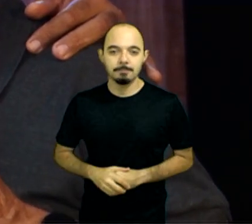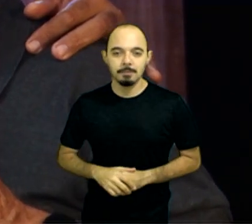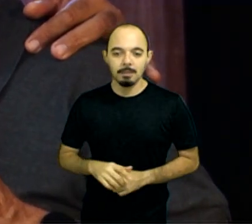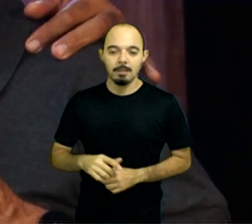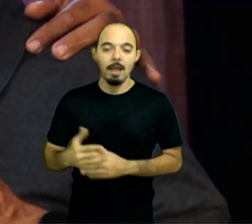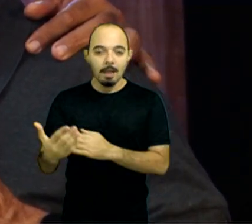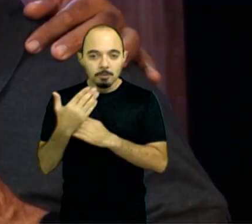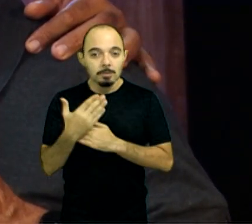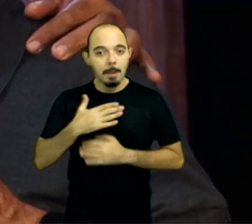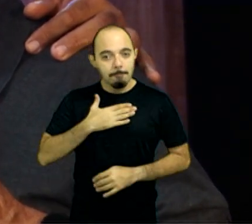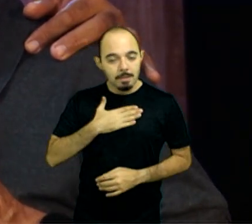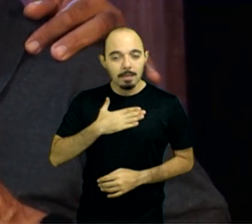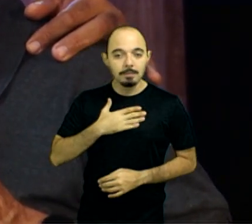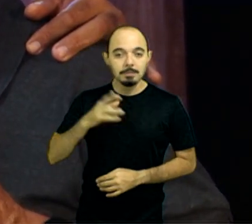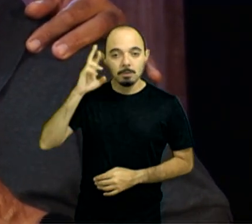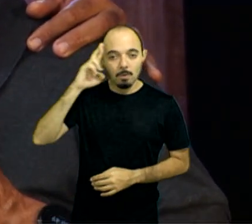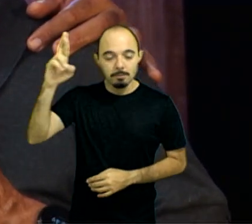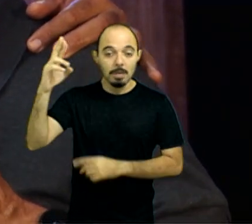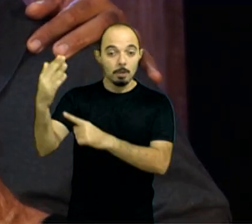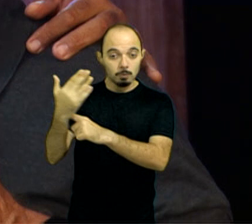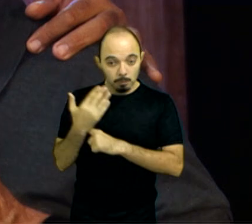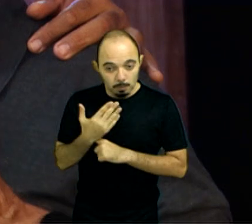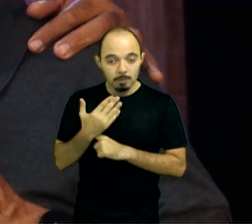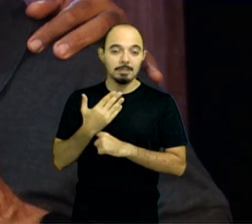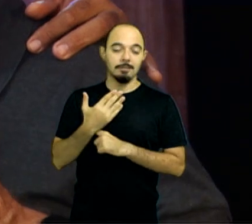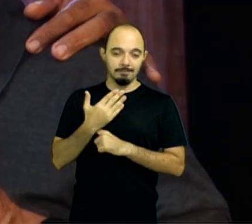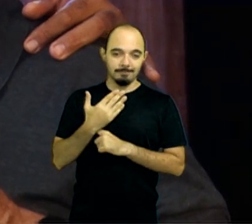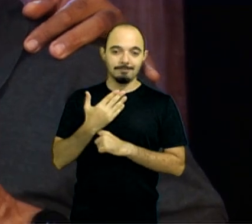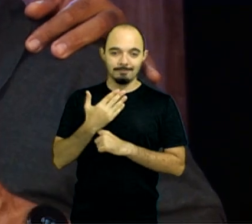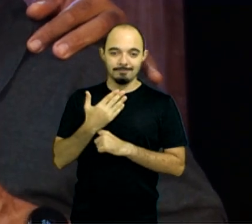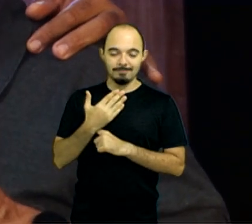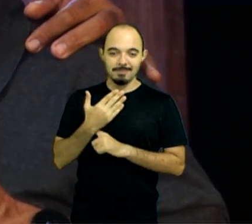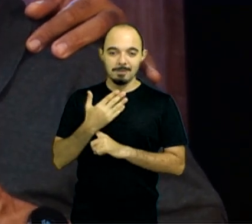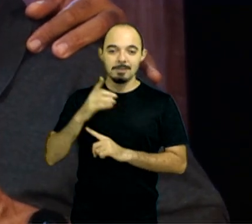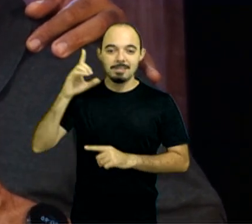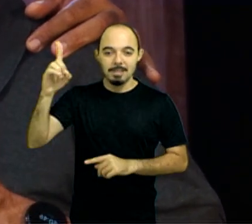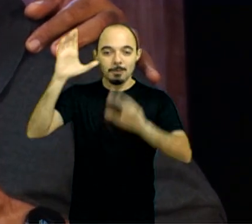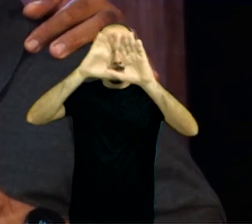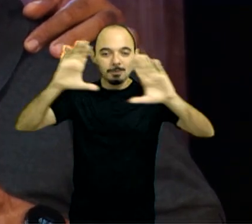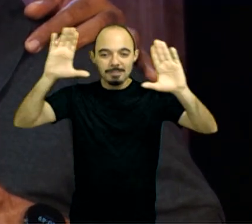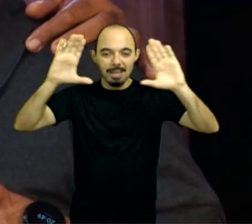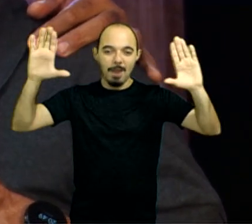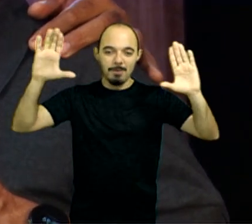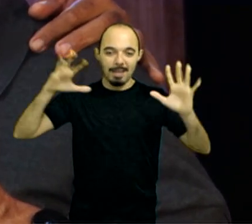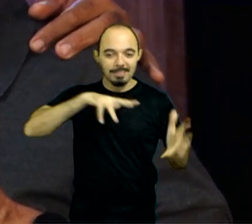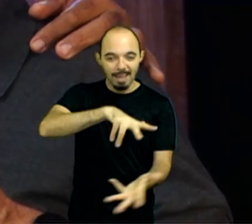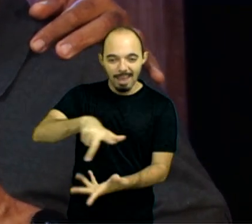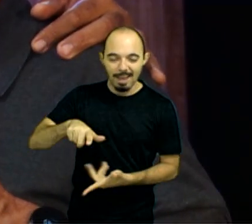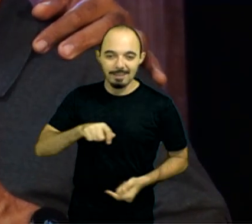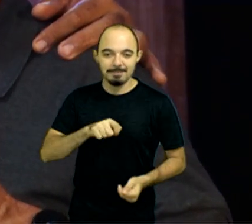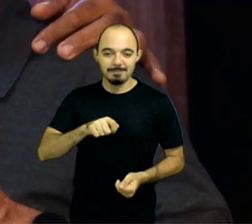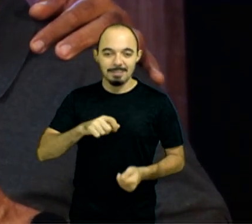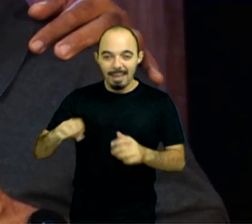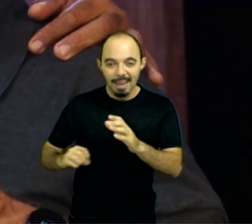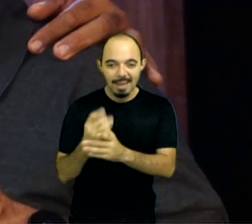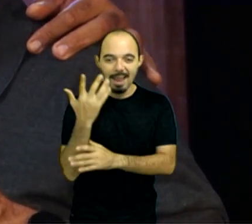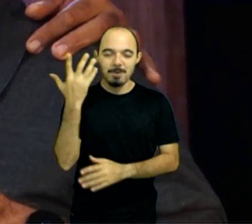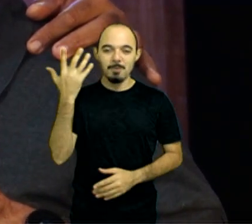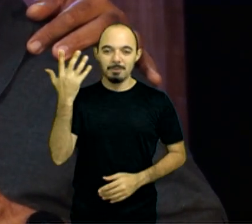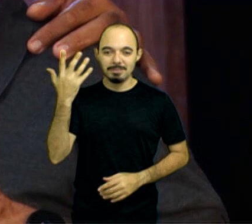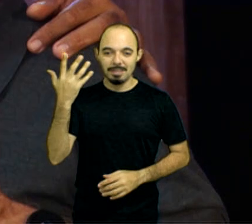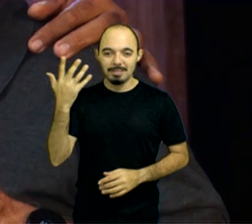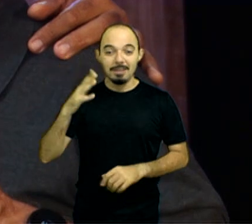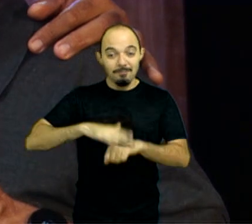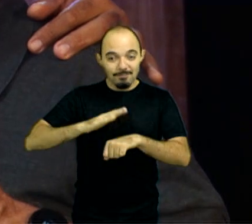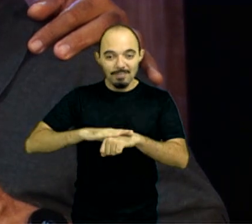fez os céus e a terra. Vamos repetir juntos? O meu socorro vem do Senhor que fez os céus e a